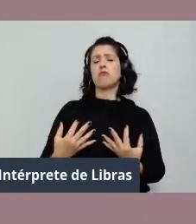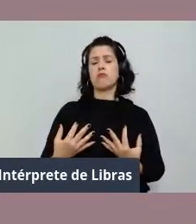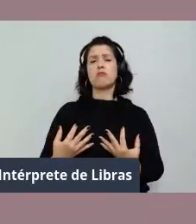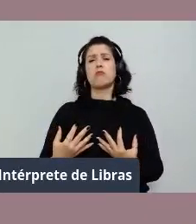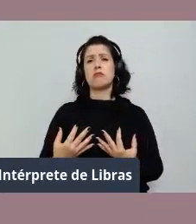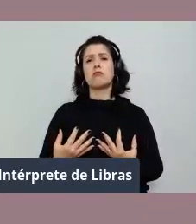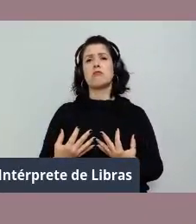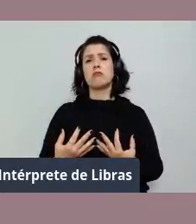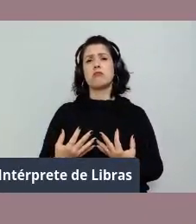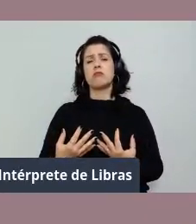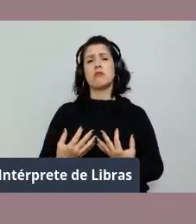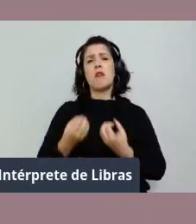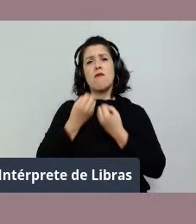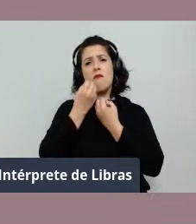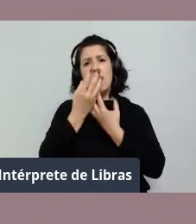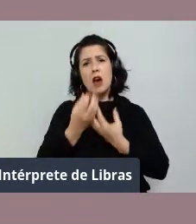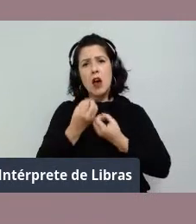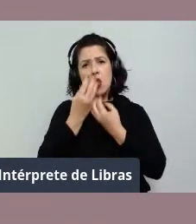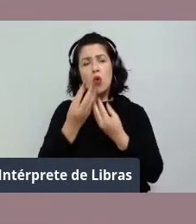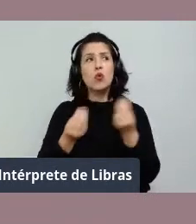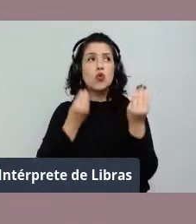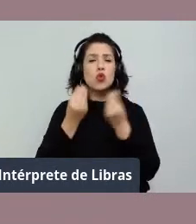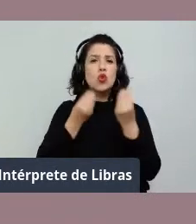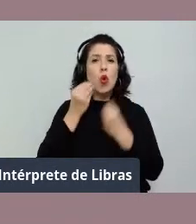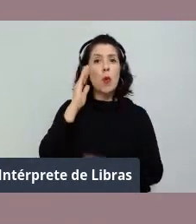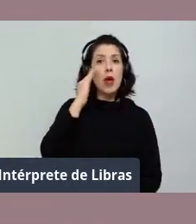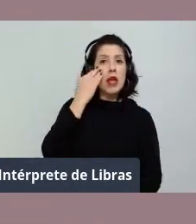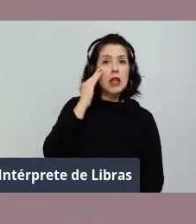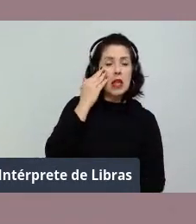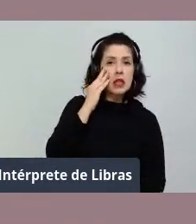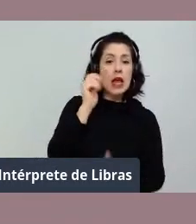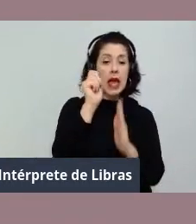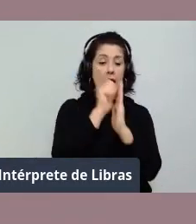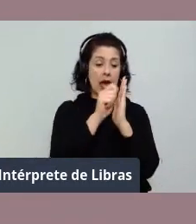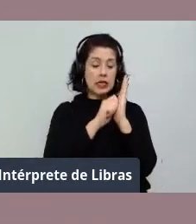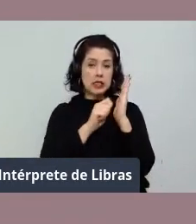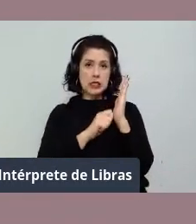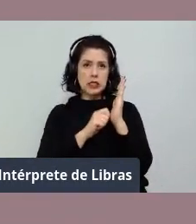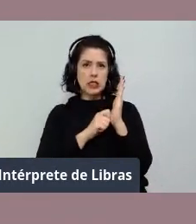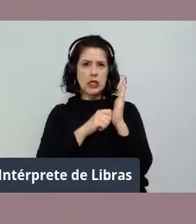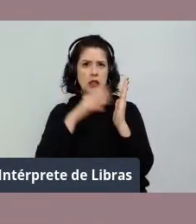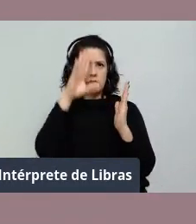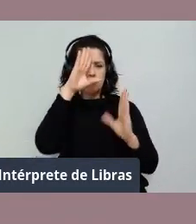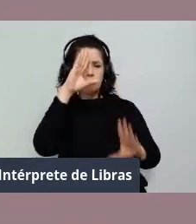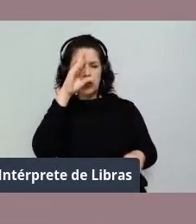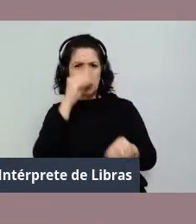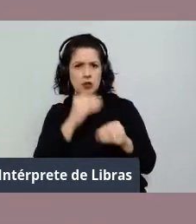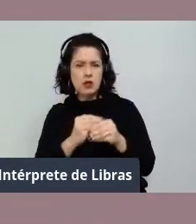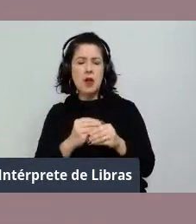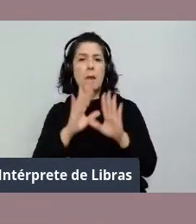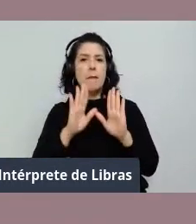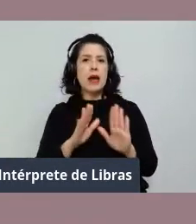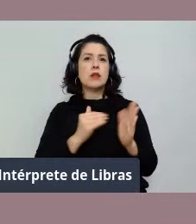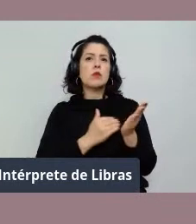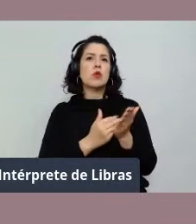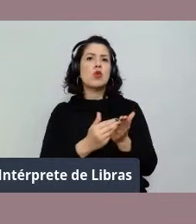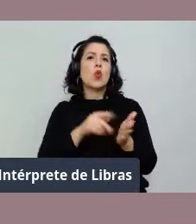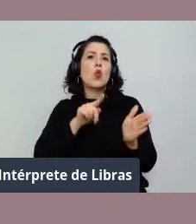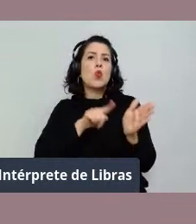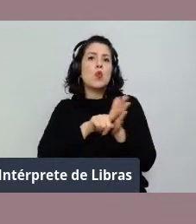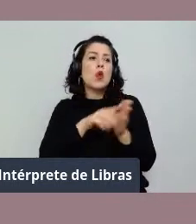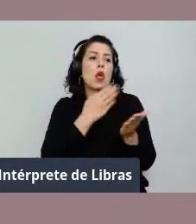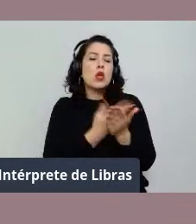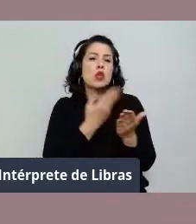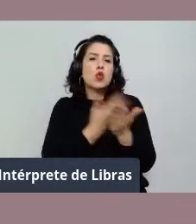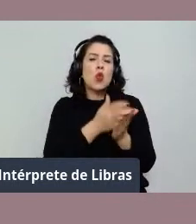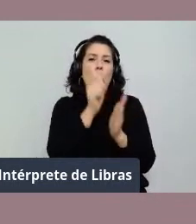sobre a compreensão da escrita a partir dos manuscritos. A gente vai